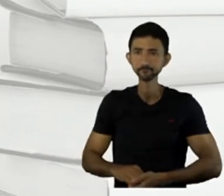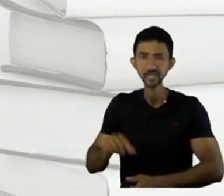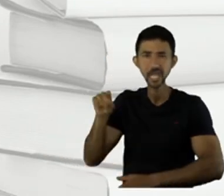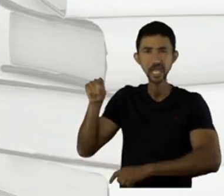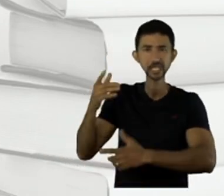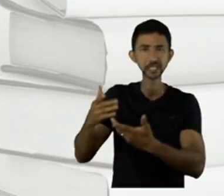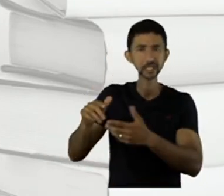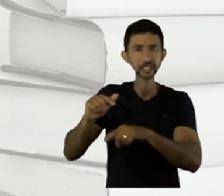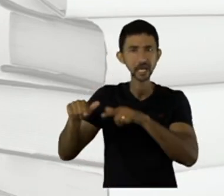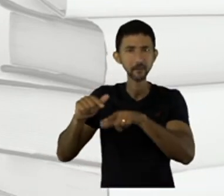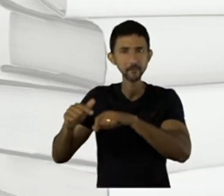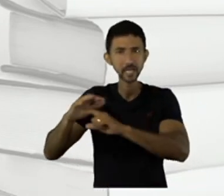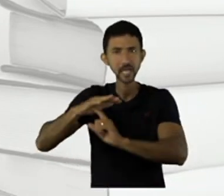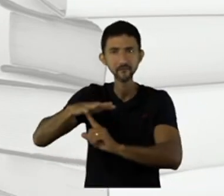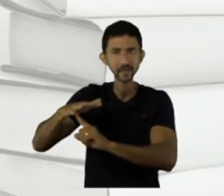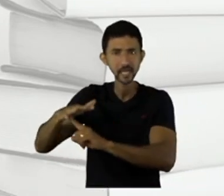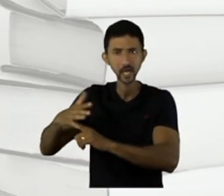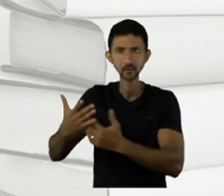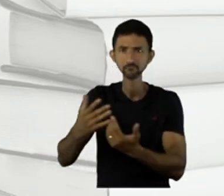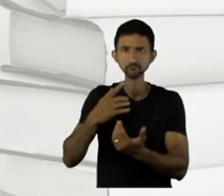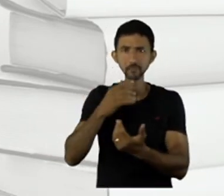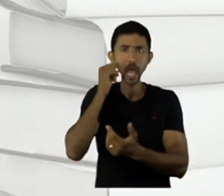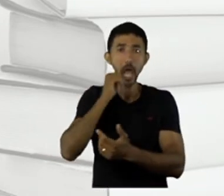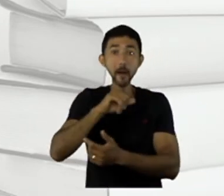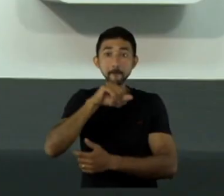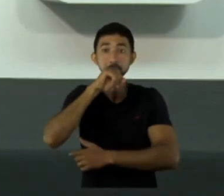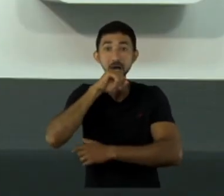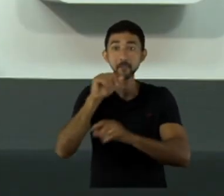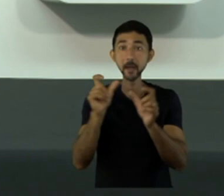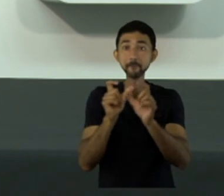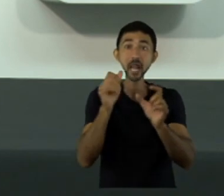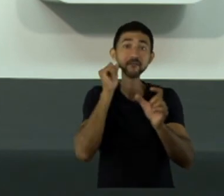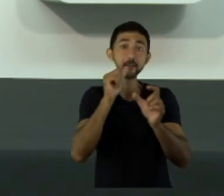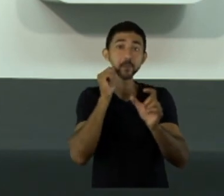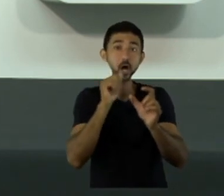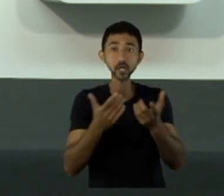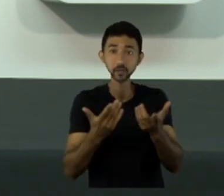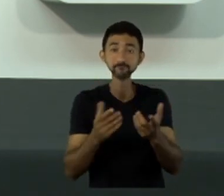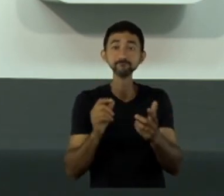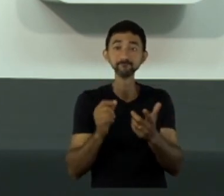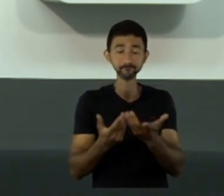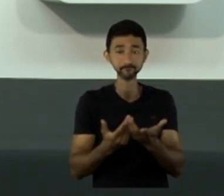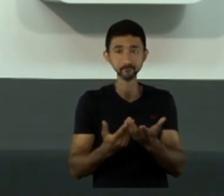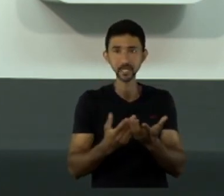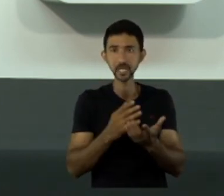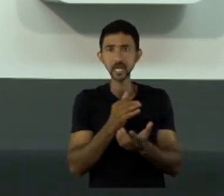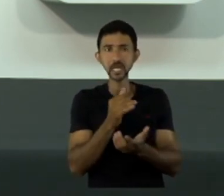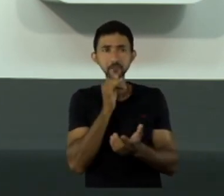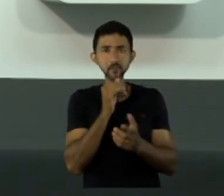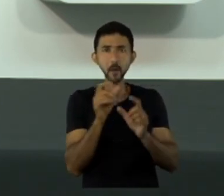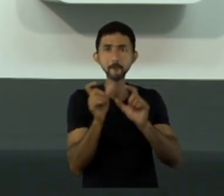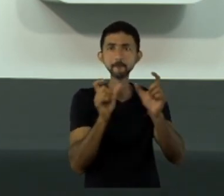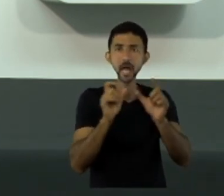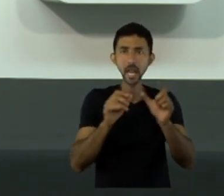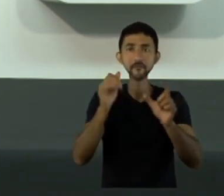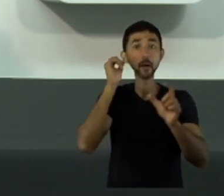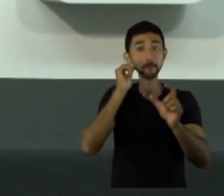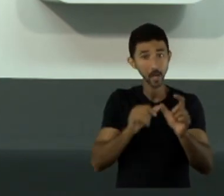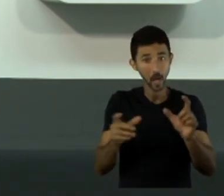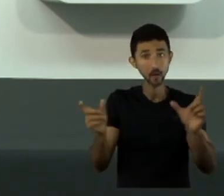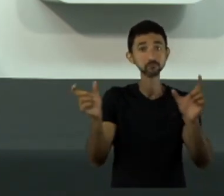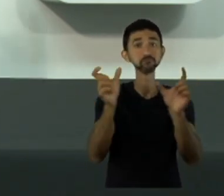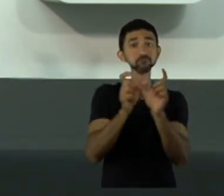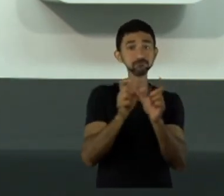feira, não, porque eu estou falando sobre a mamãe. E a mamãe é uma palavra feminina. Então, eu não posso colocar palavra feminina. Tem